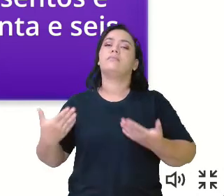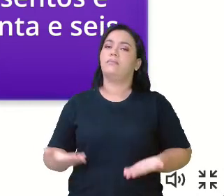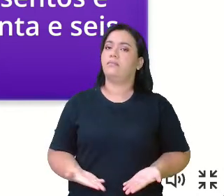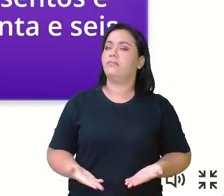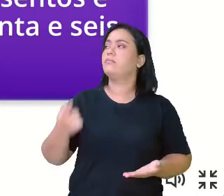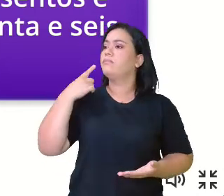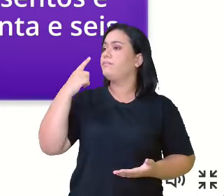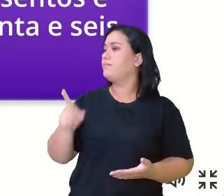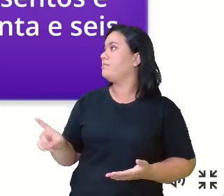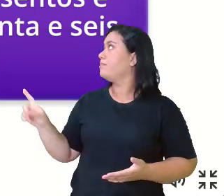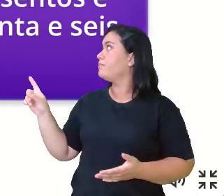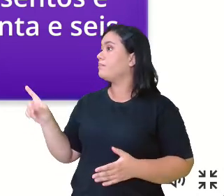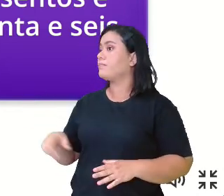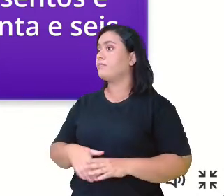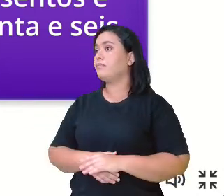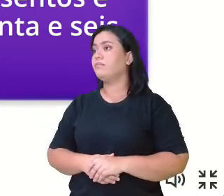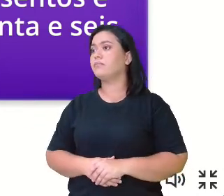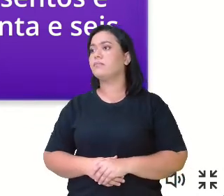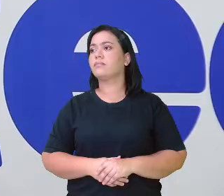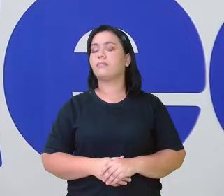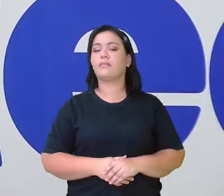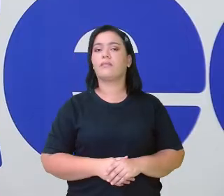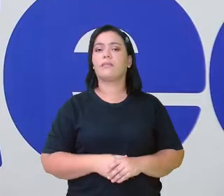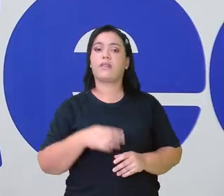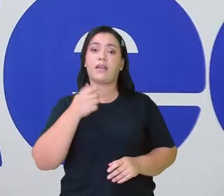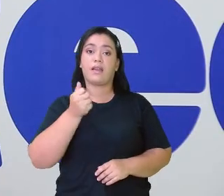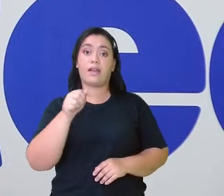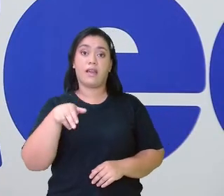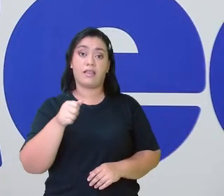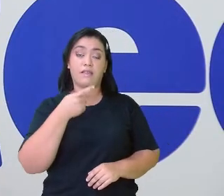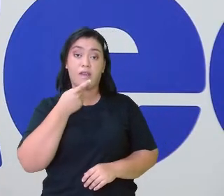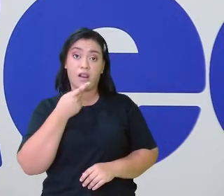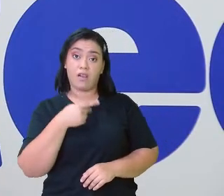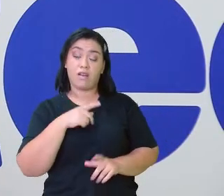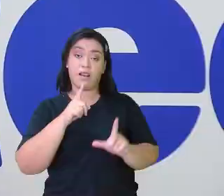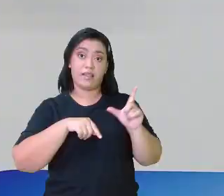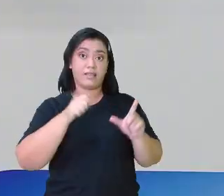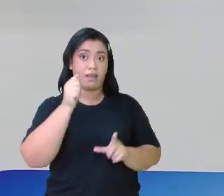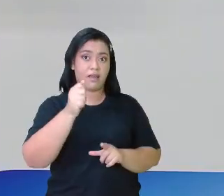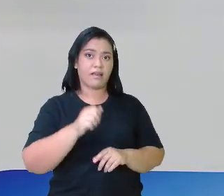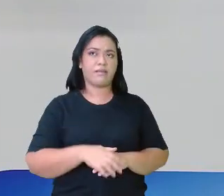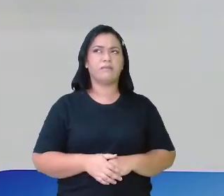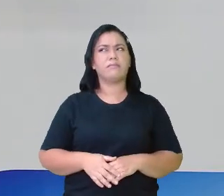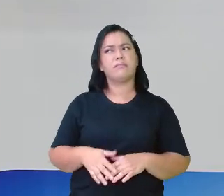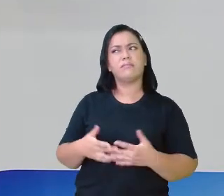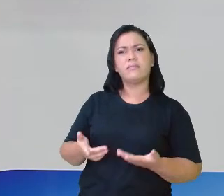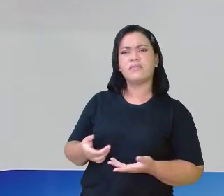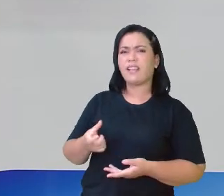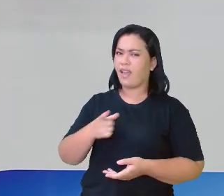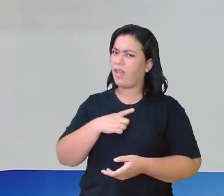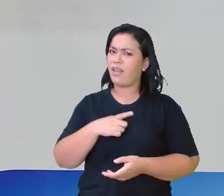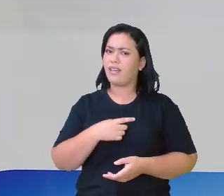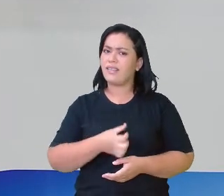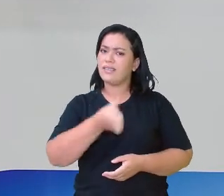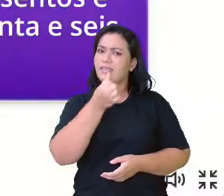número correto. Veja, a Ana está falando aqui letra A, professora Márcia. Letra A, será que eu tenho